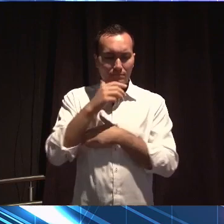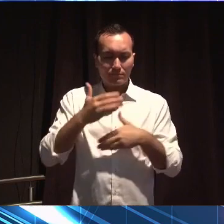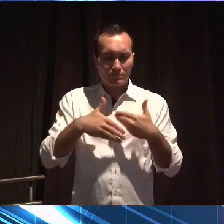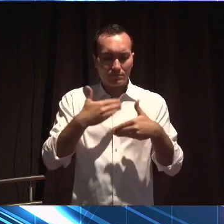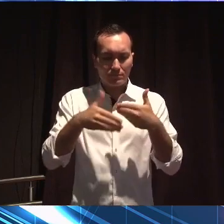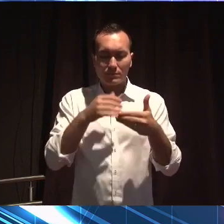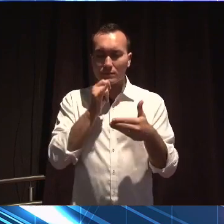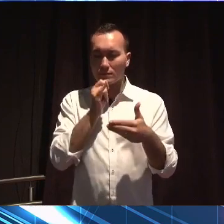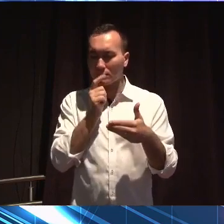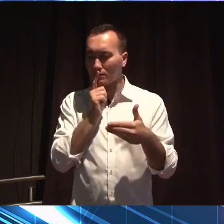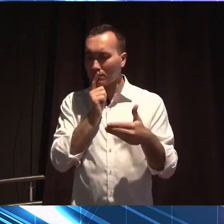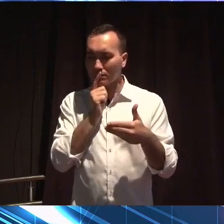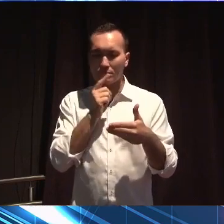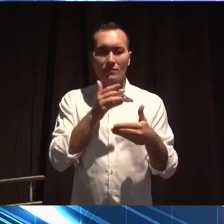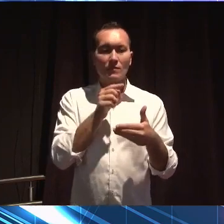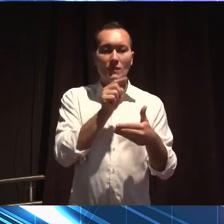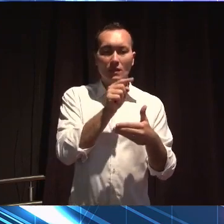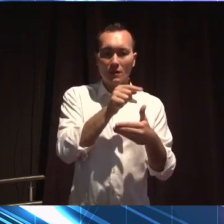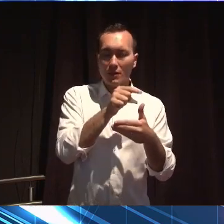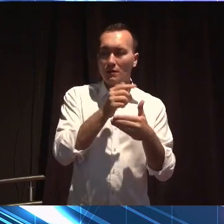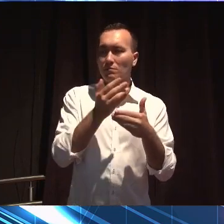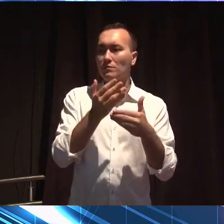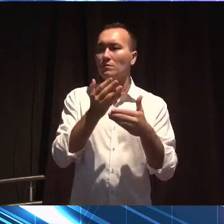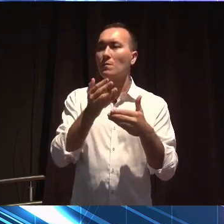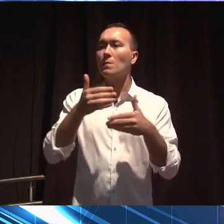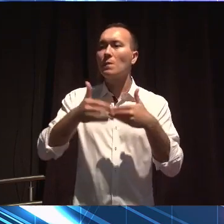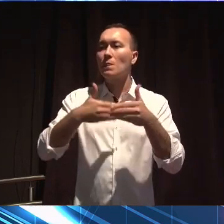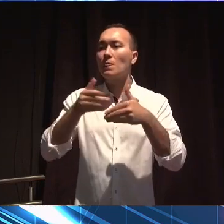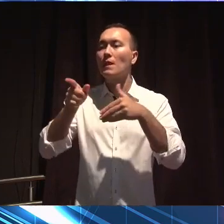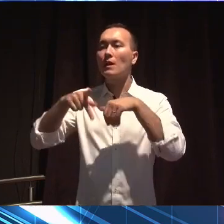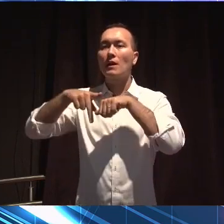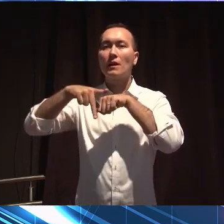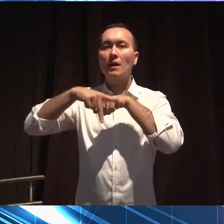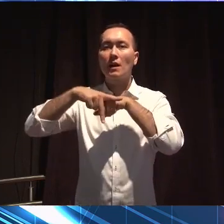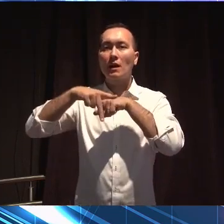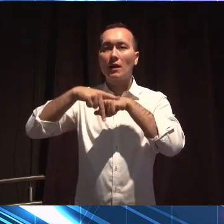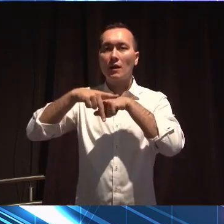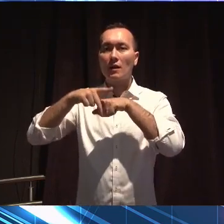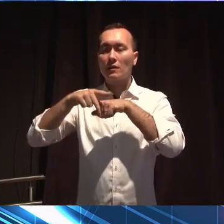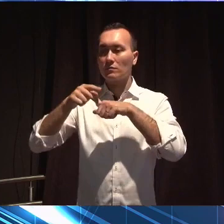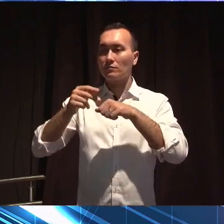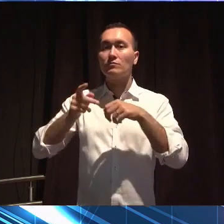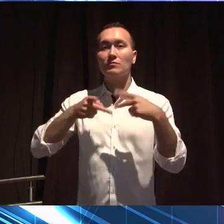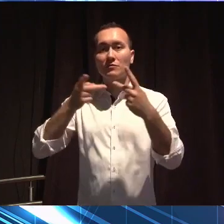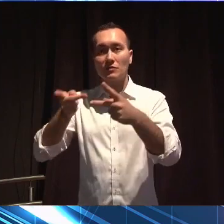para a pessoa com uma super oferta que ela pode aproveitar enquanto ela está no caminho.